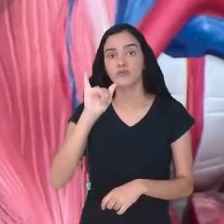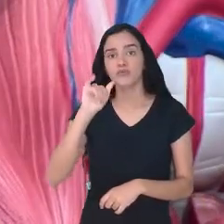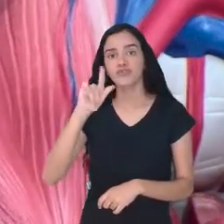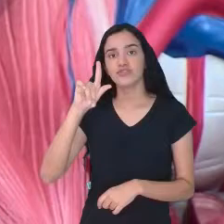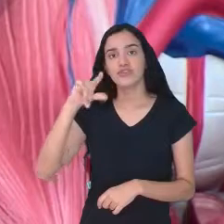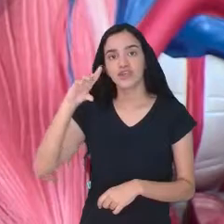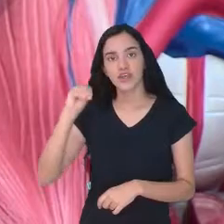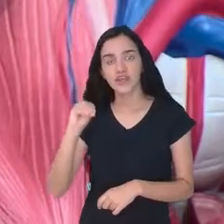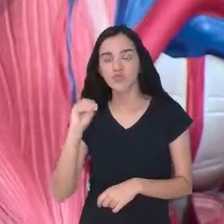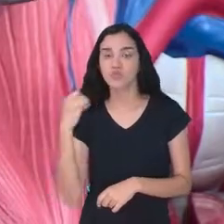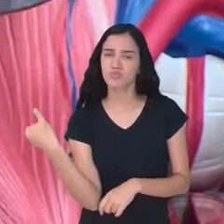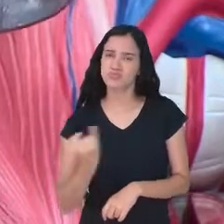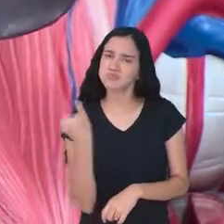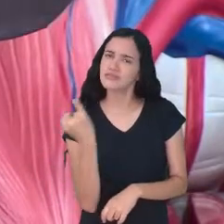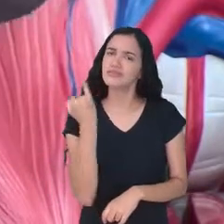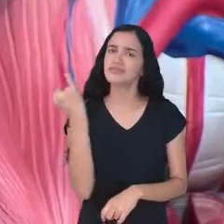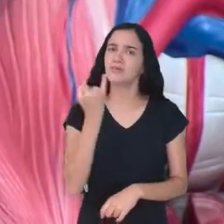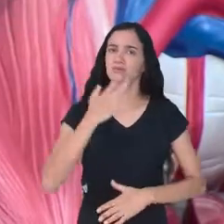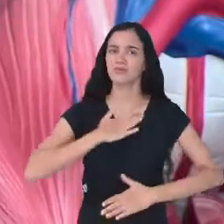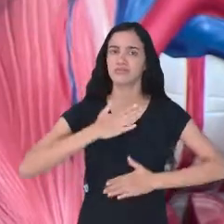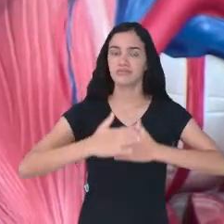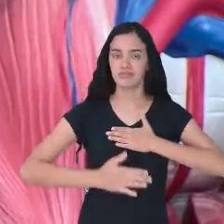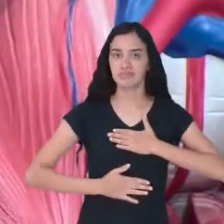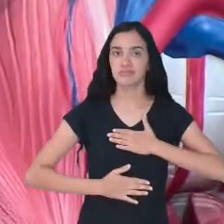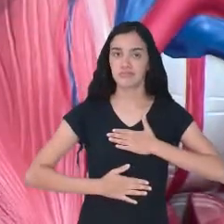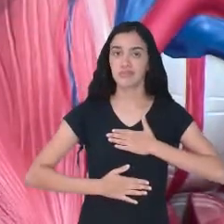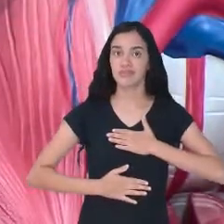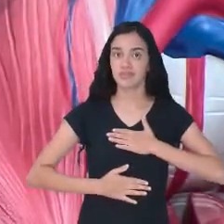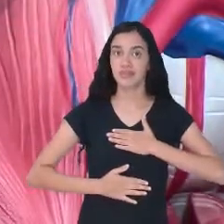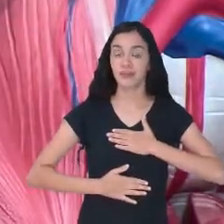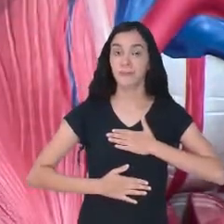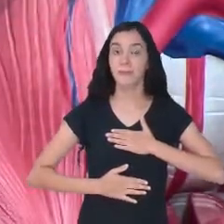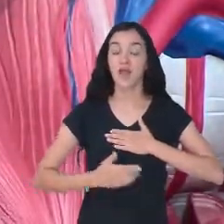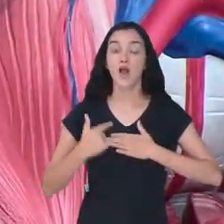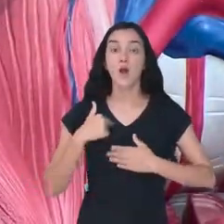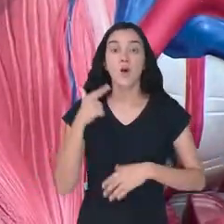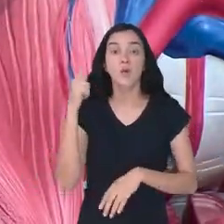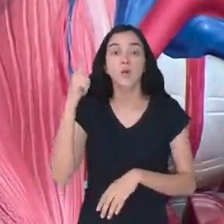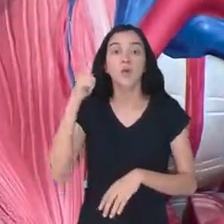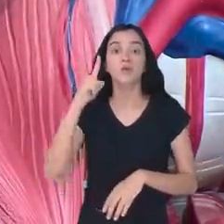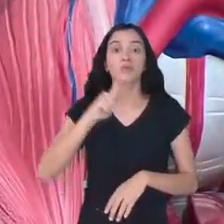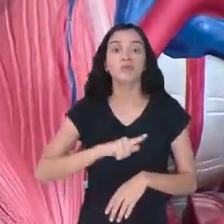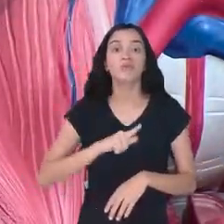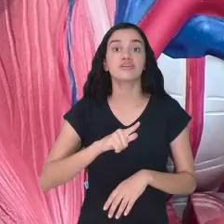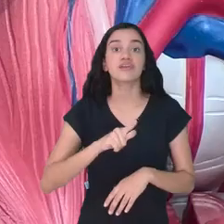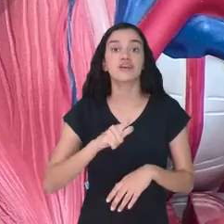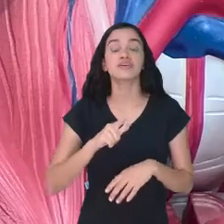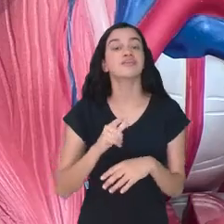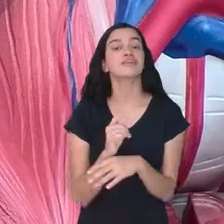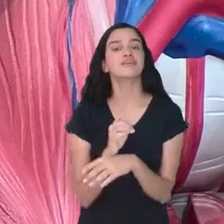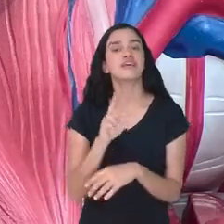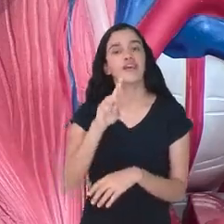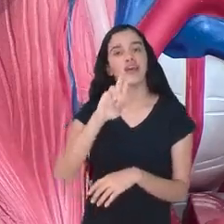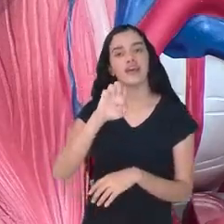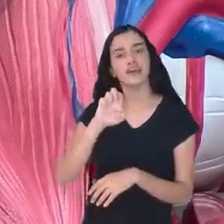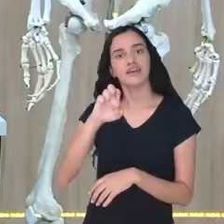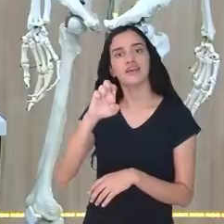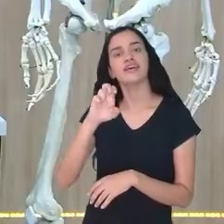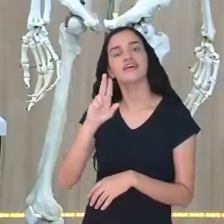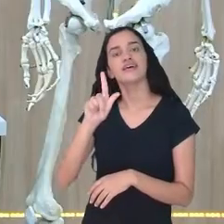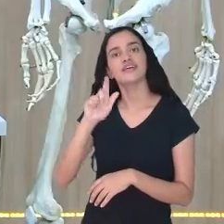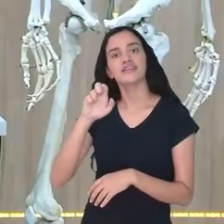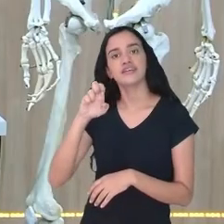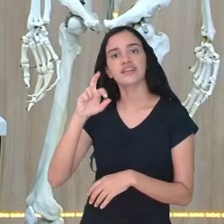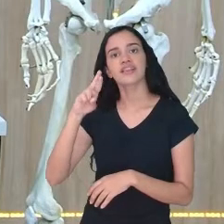nosso corpo. E a gente tem uma curiosidade. O fígado é um órgão que consegue se regenerar. Então, veja que interessante.